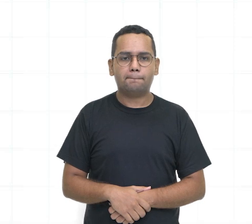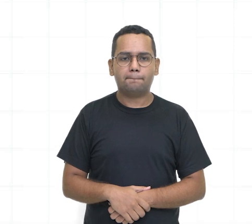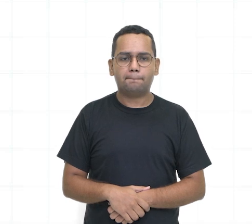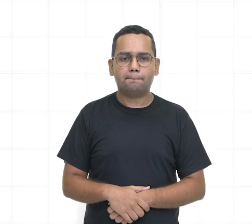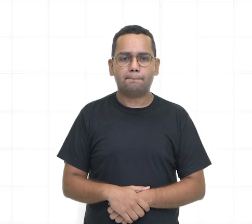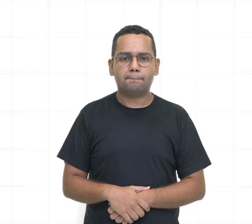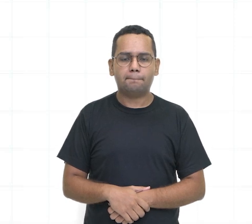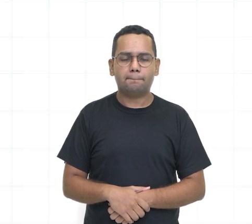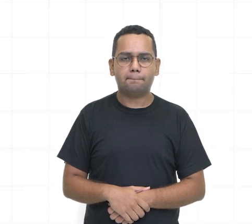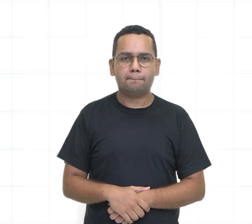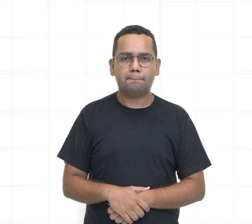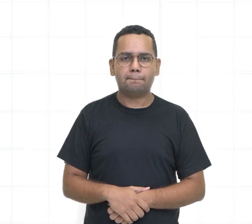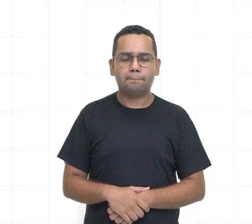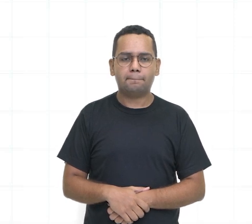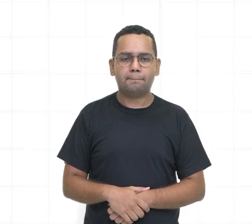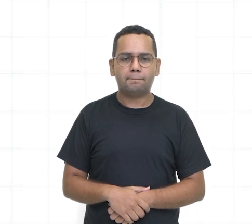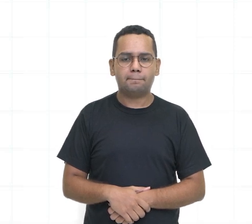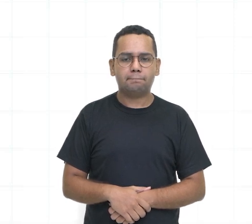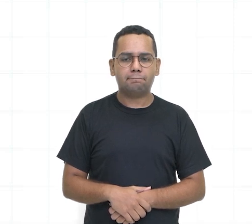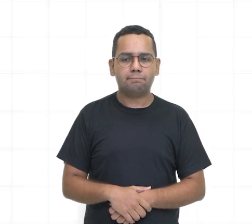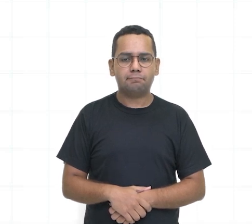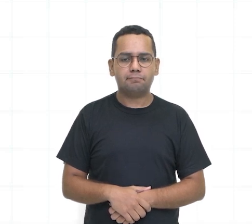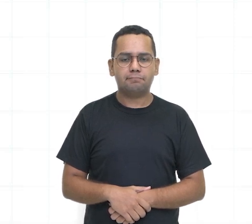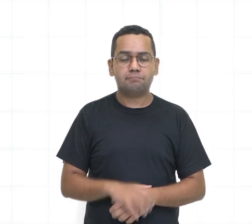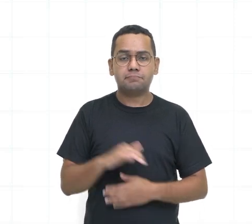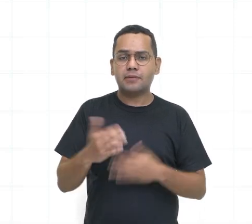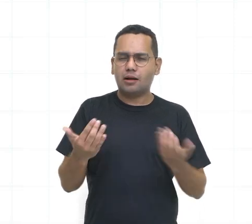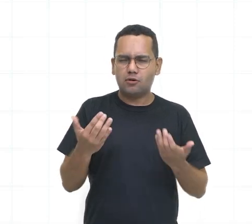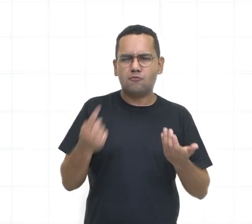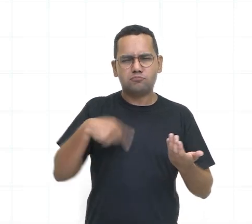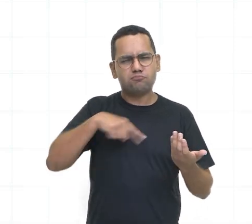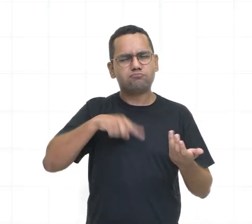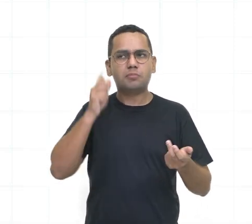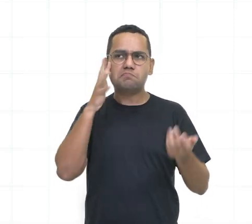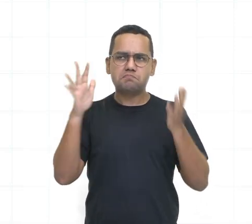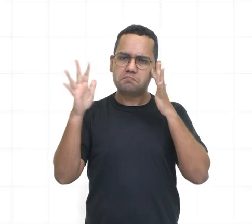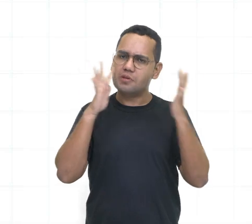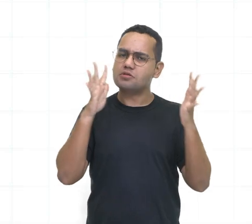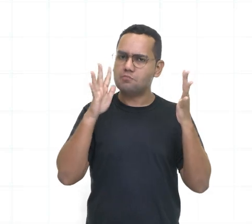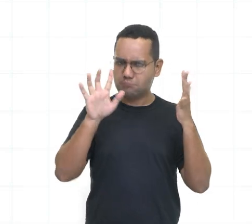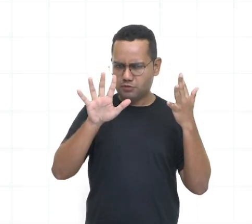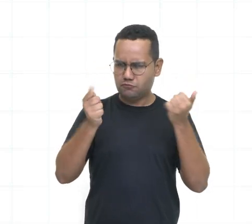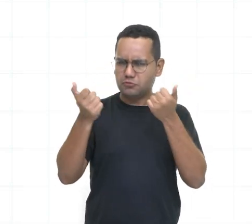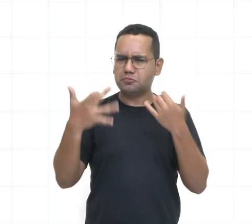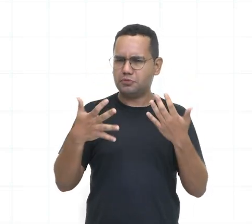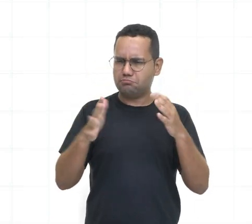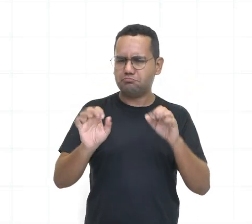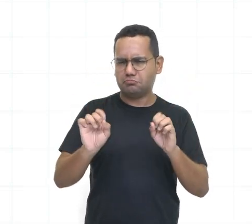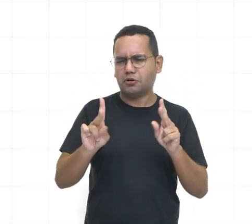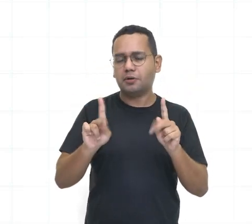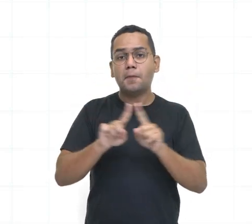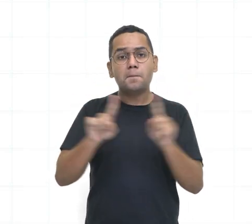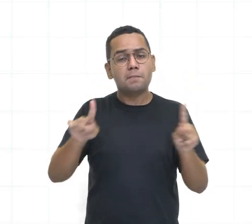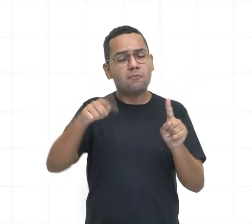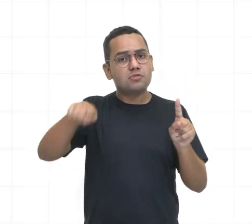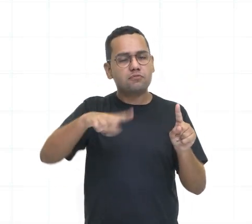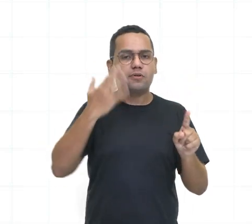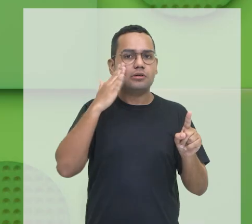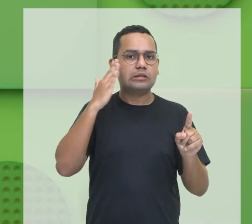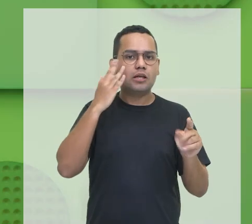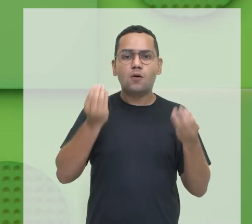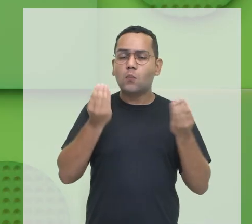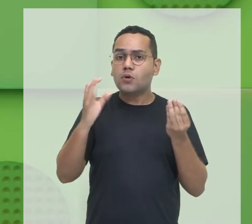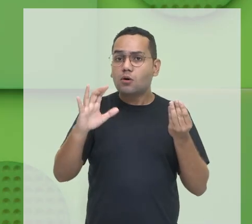isso acontece, né? Vamos investigar, vamos pensar a respeito, eu vou explicar para vocês, claro, e aí você vai compreender como que